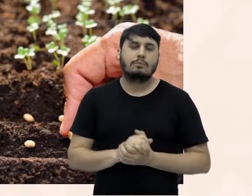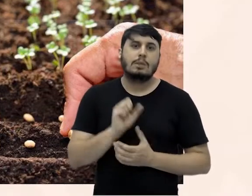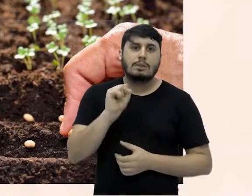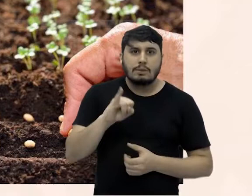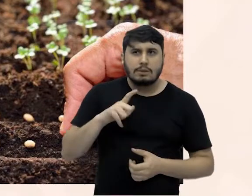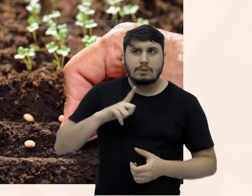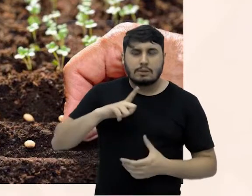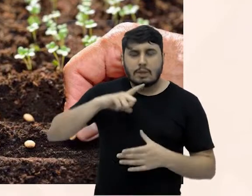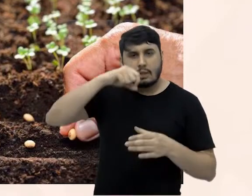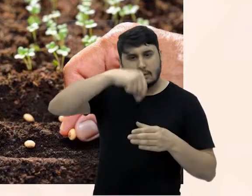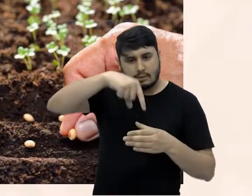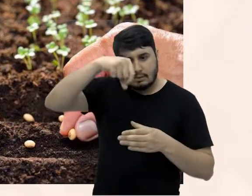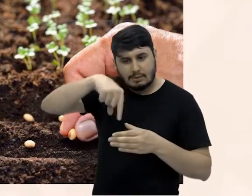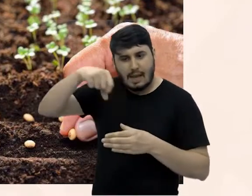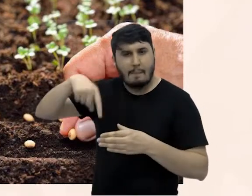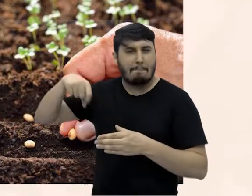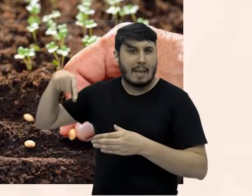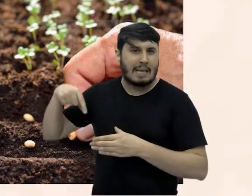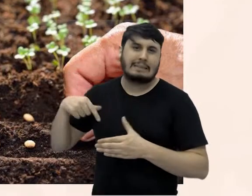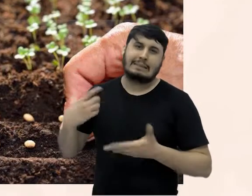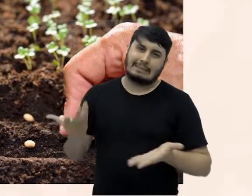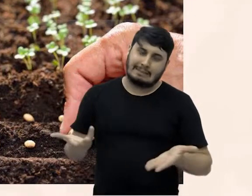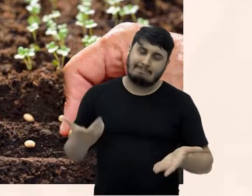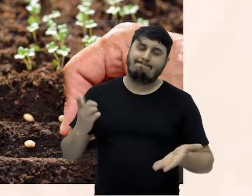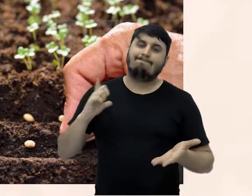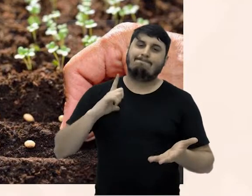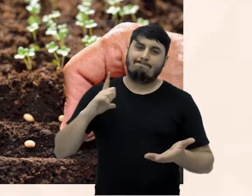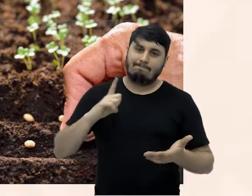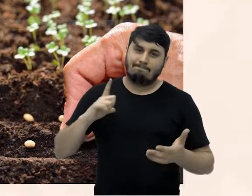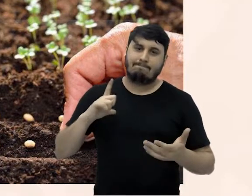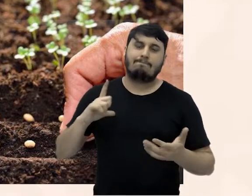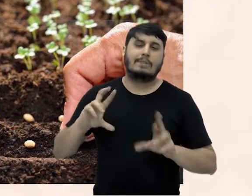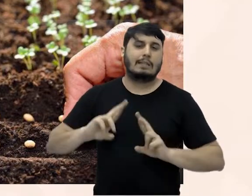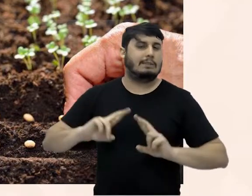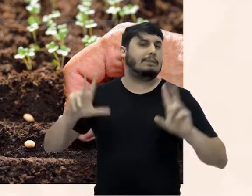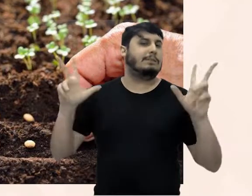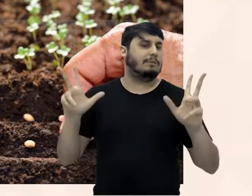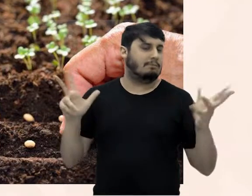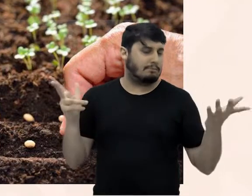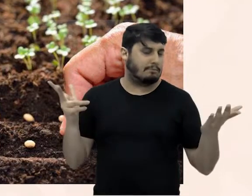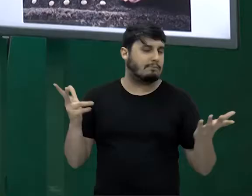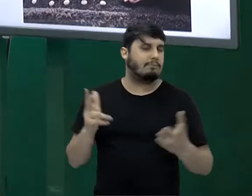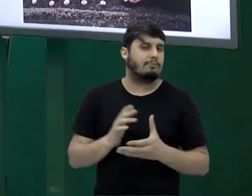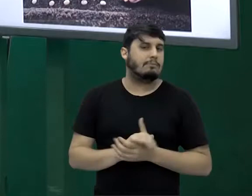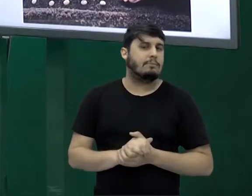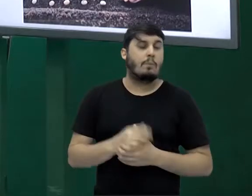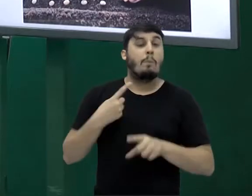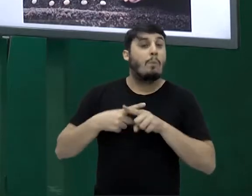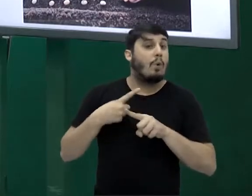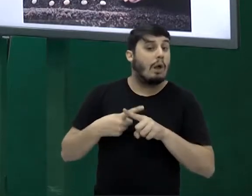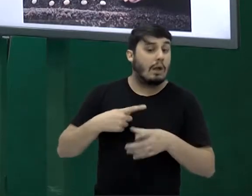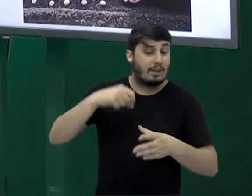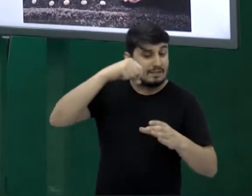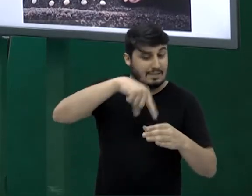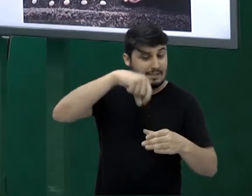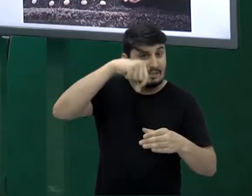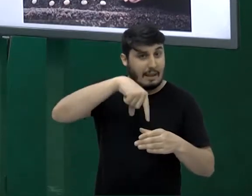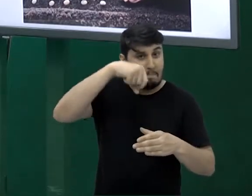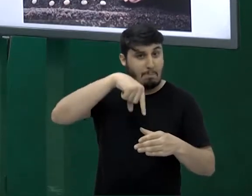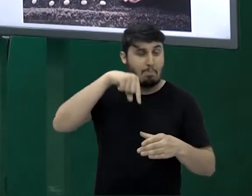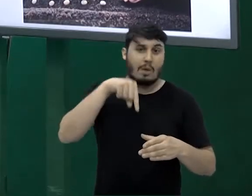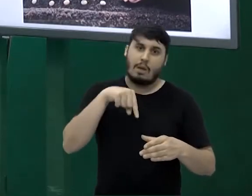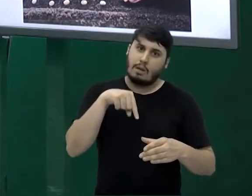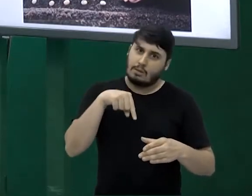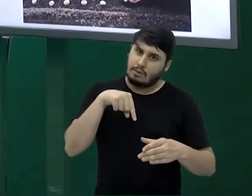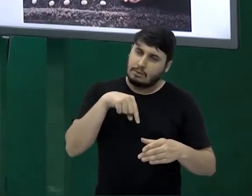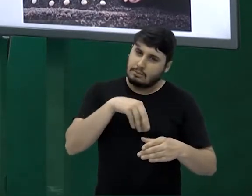as sementes, aí o jogo muda de lado. Tá? Vê, as sementes, como eu disse a vocês,